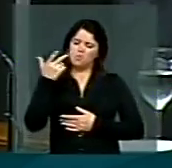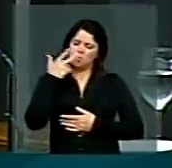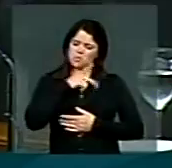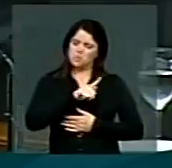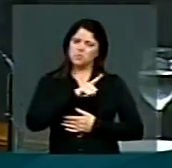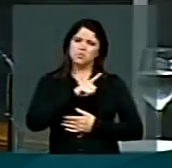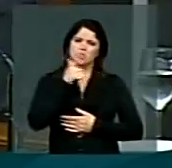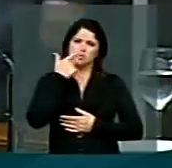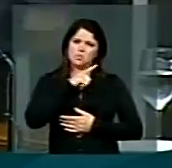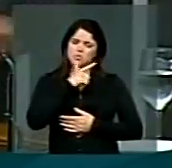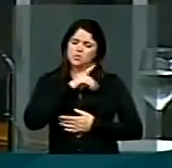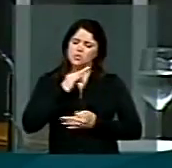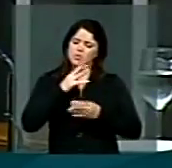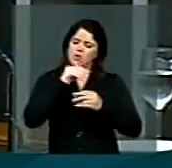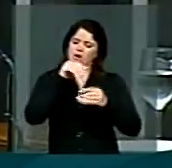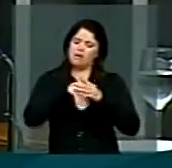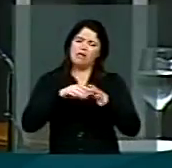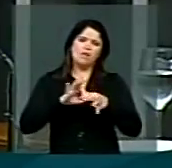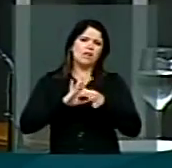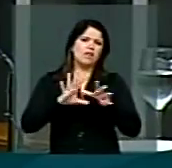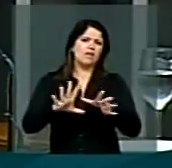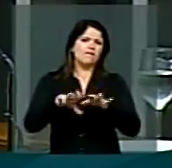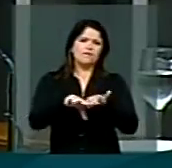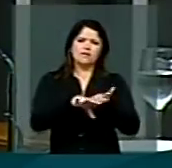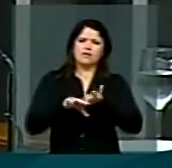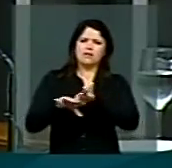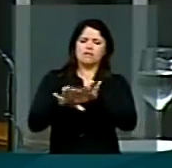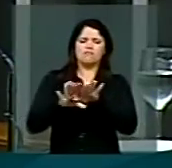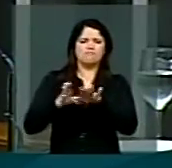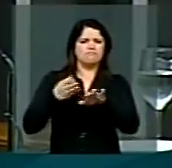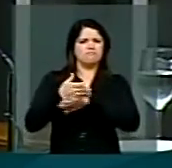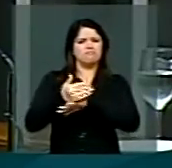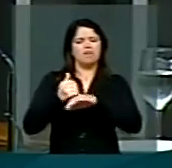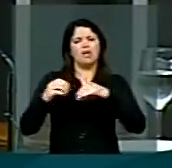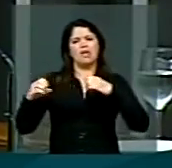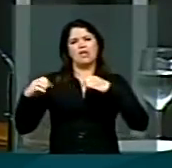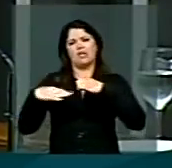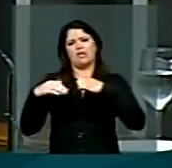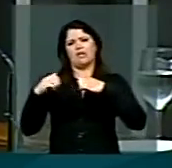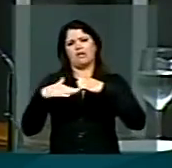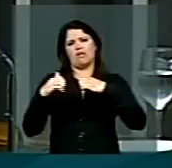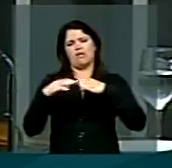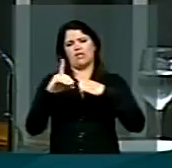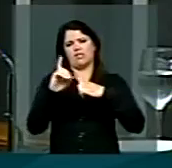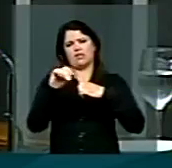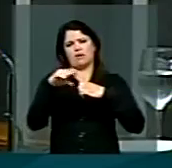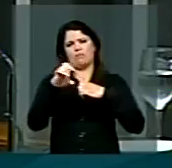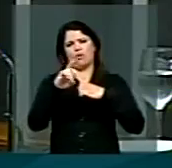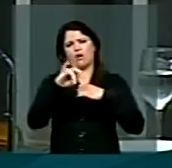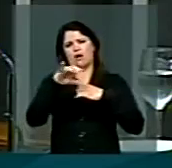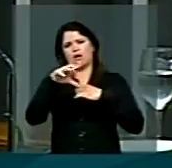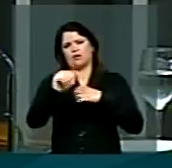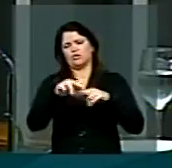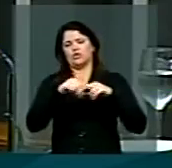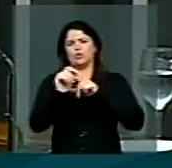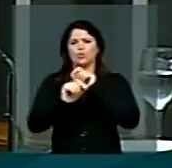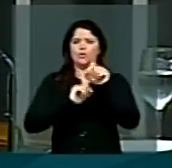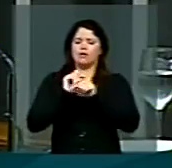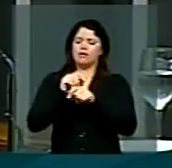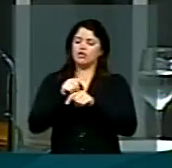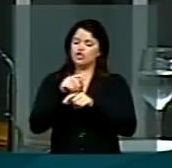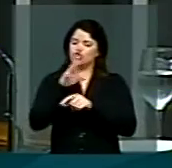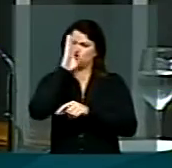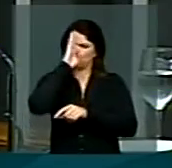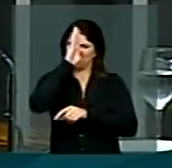conquistados em eleições livres e democráticas e caçados pela ditadura